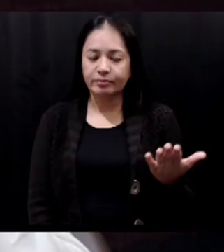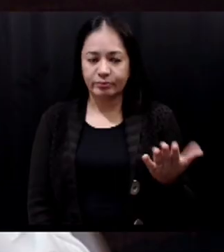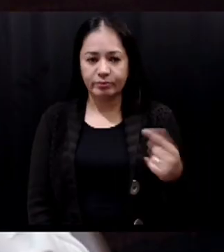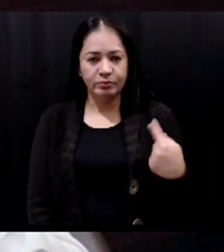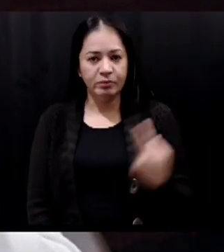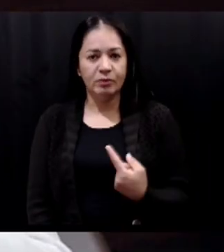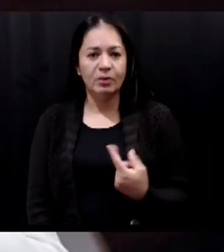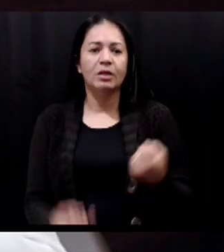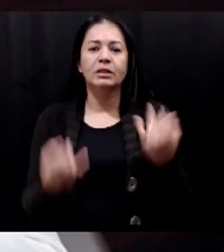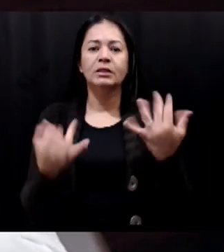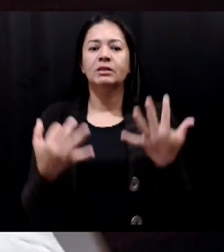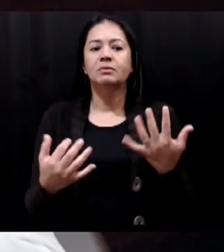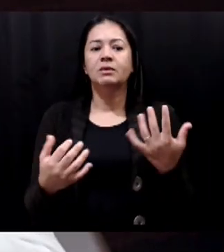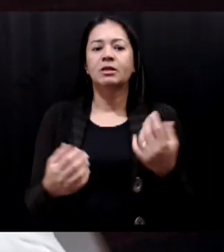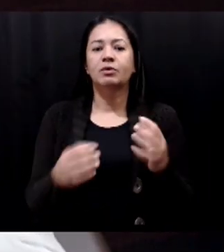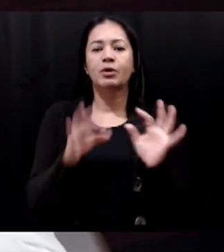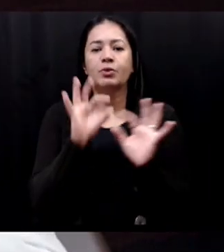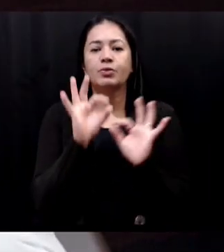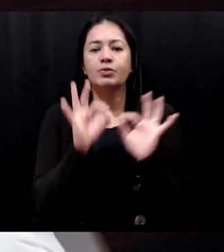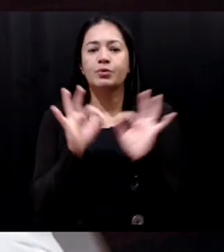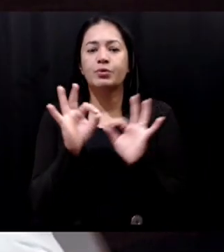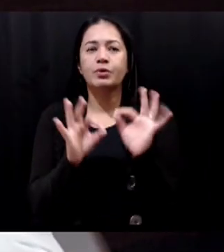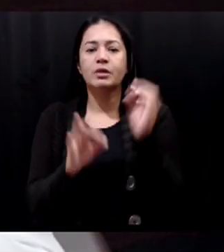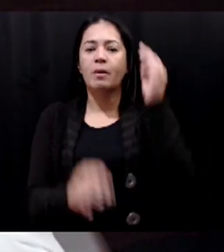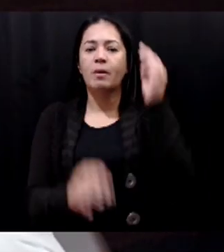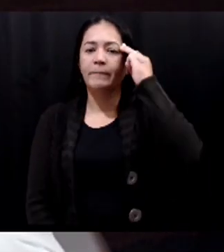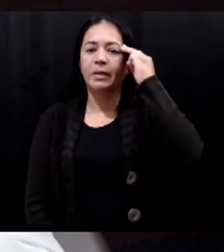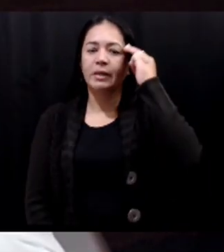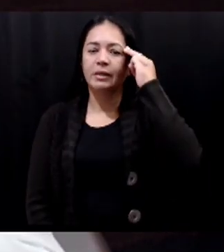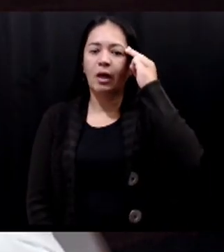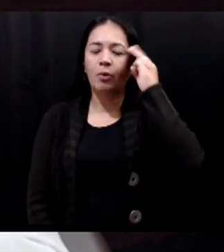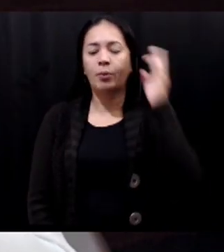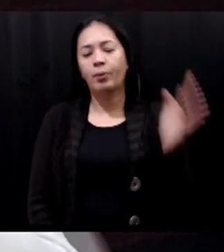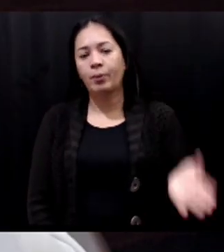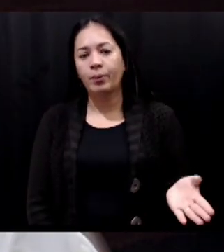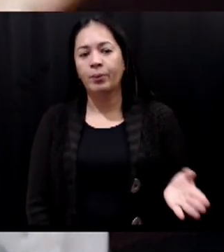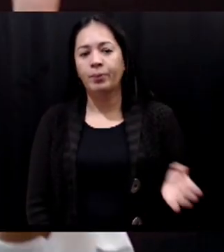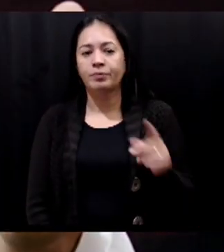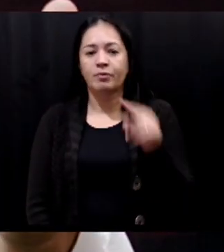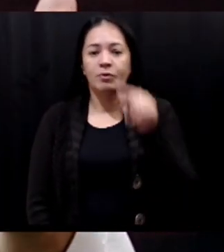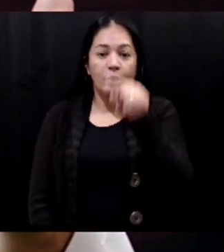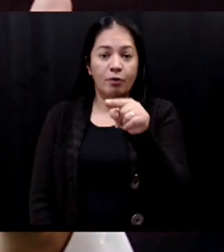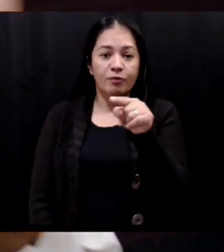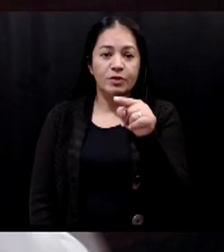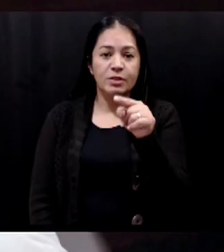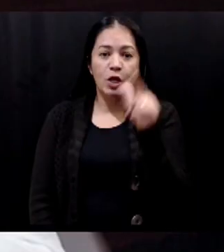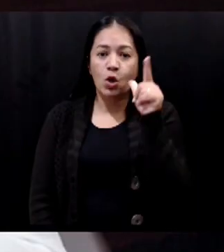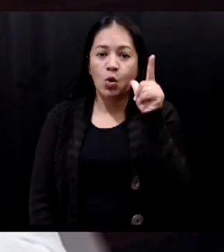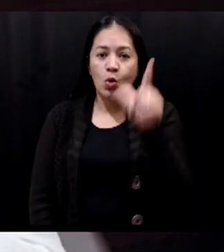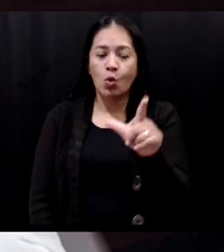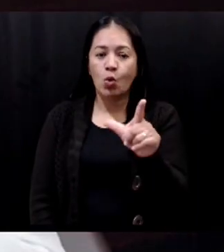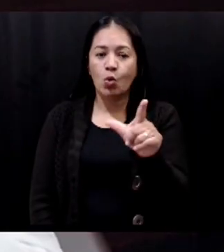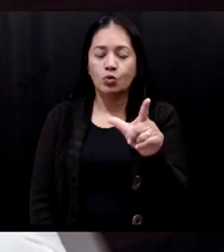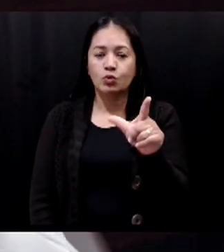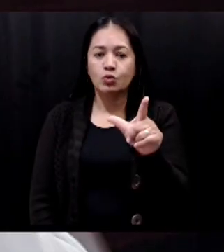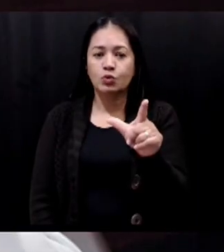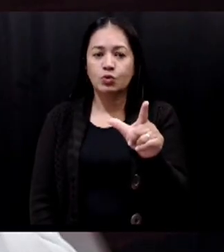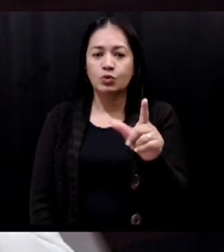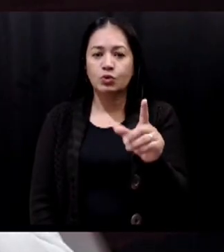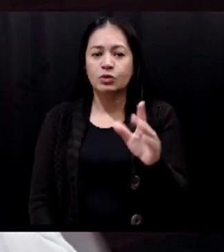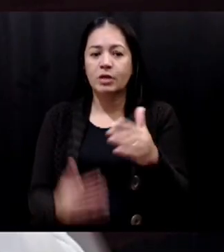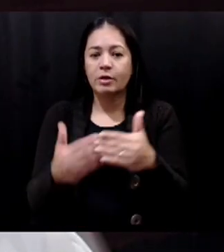sobre reprogramação mental. Quando você consegue regredir a uma memória que